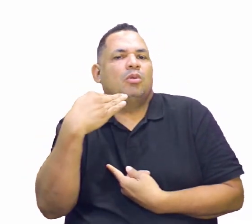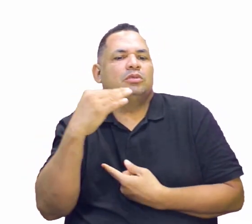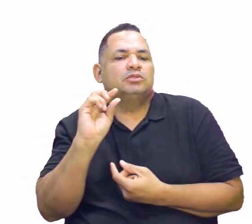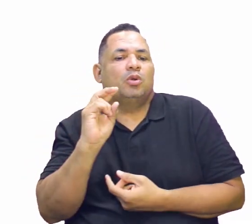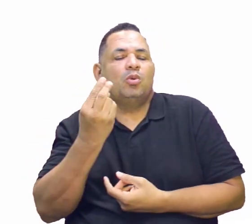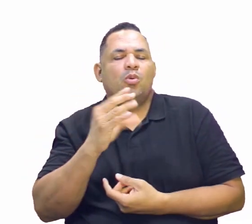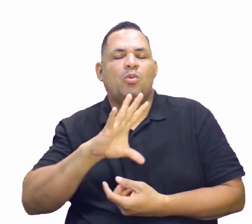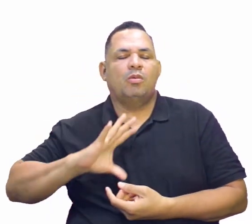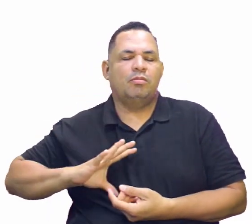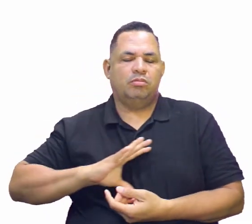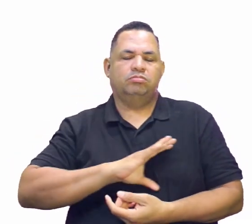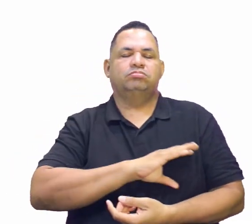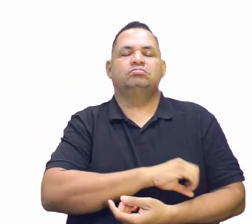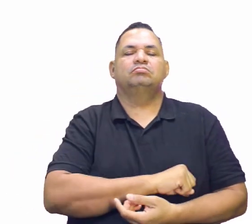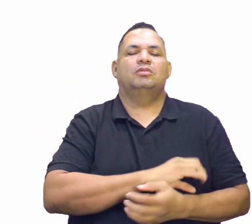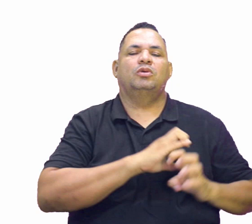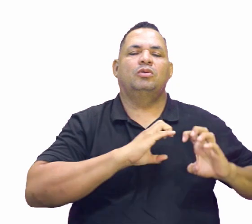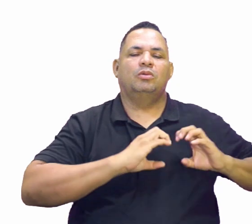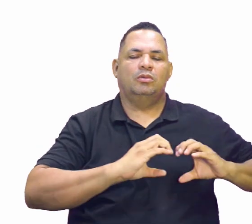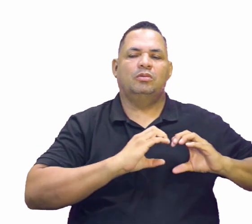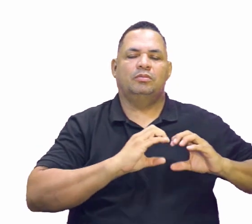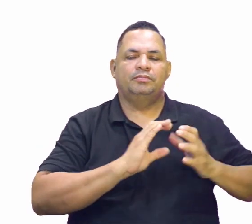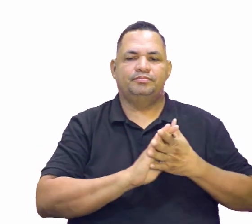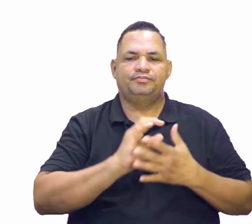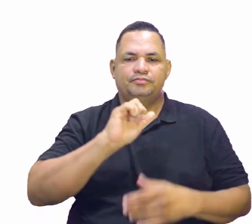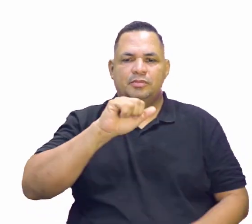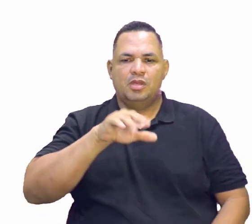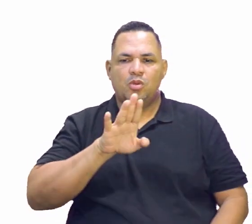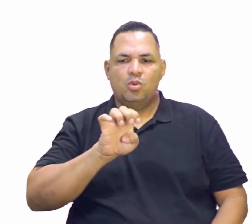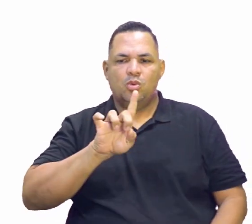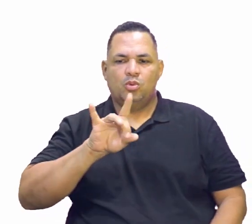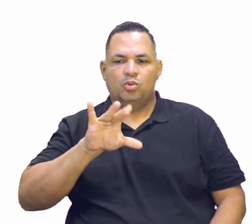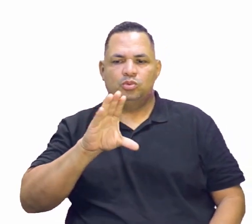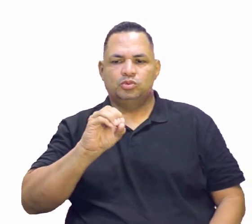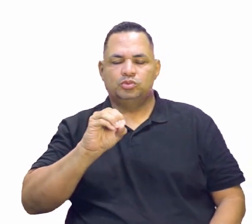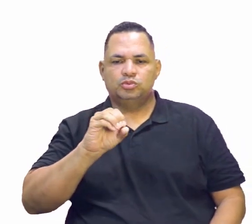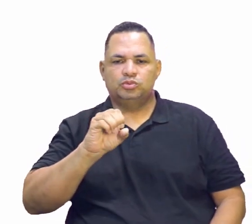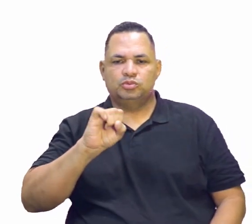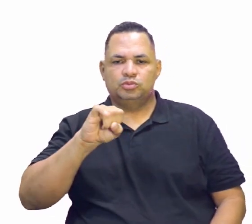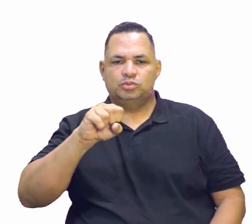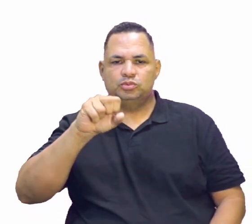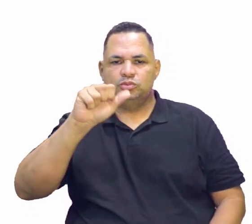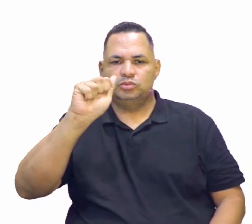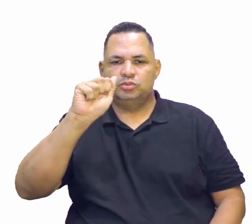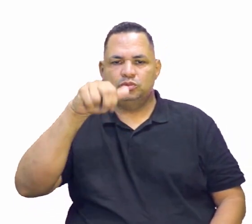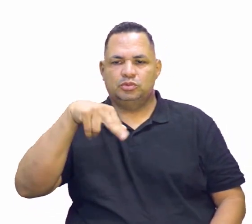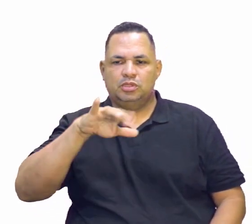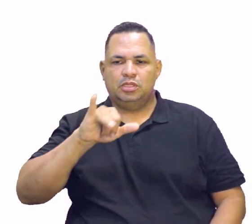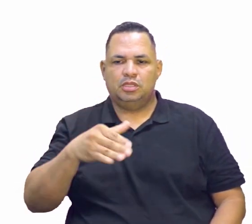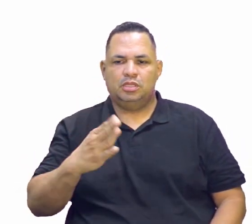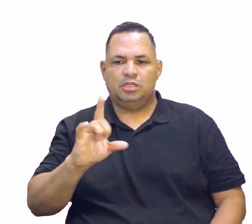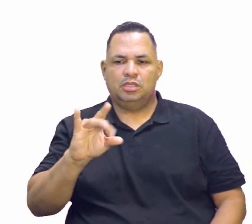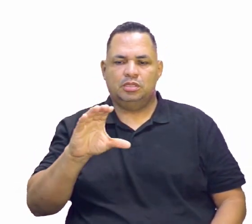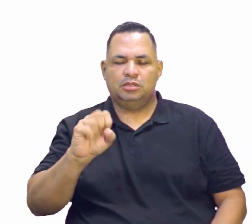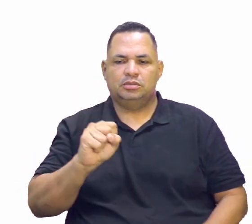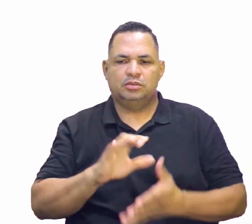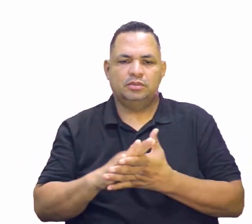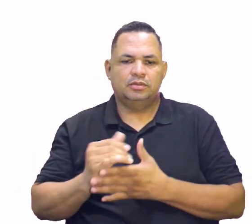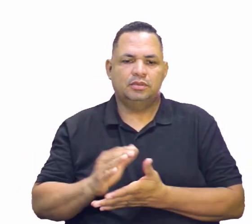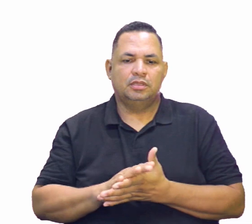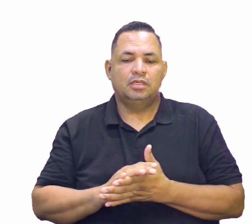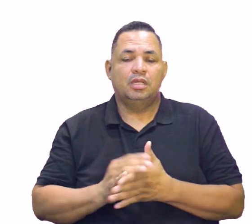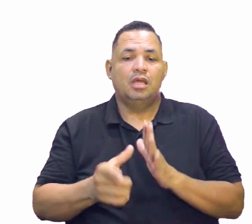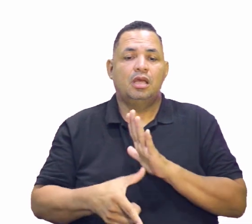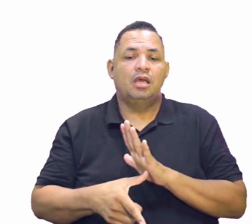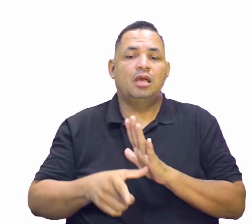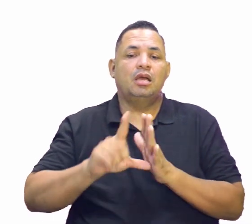amor? Então, Augusto dos Anjos, você lembra que na aula anterior a gente falou sobre o pré-modernismo, né?